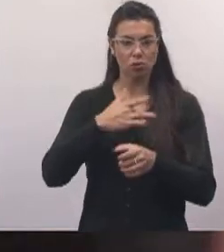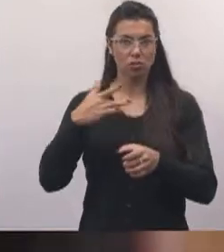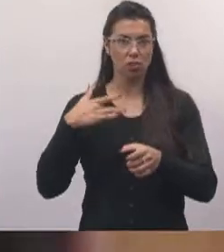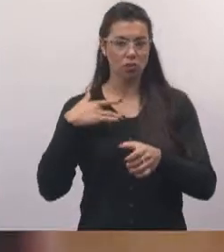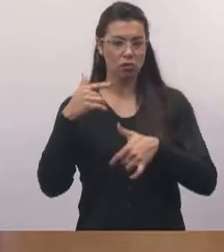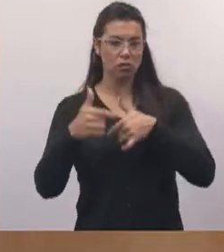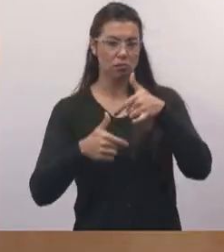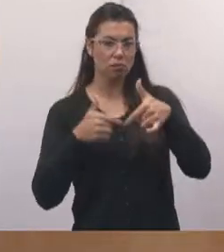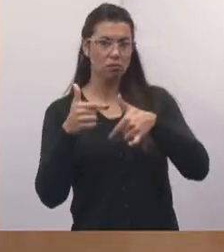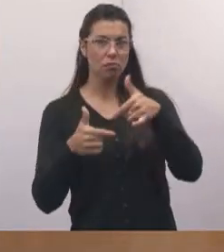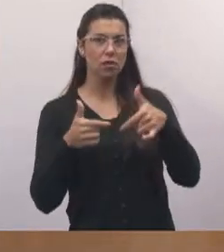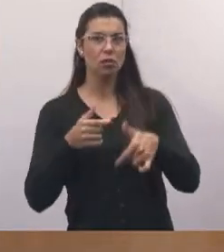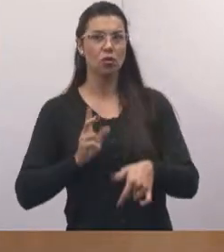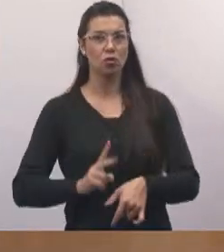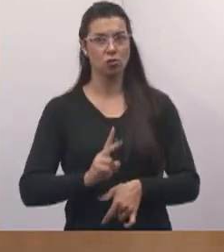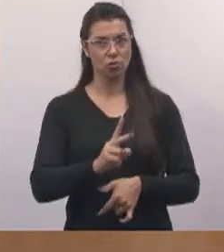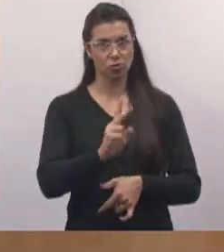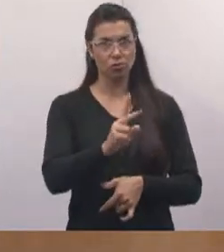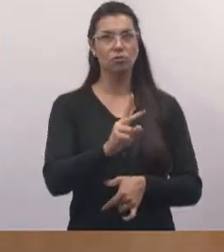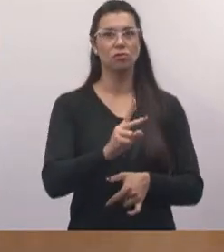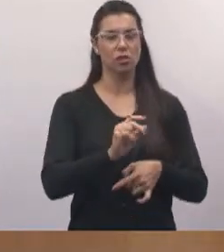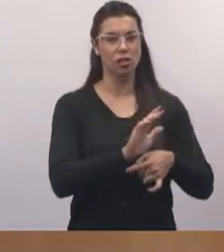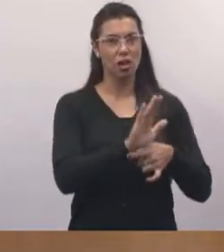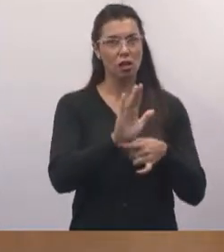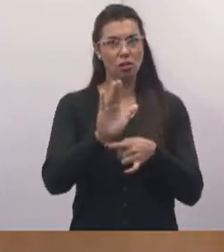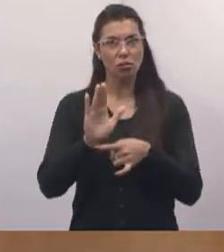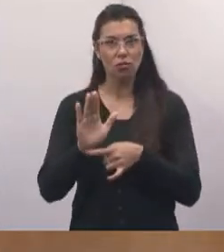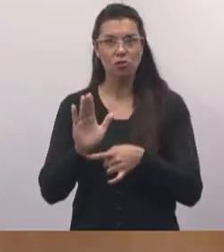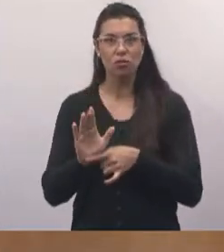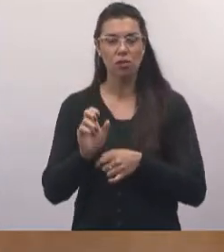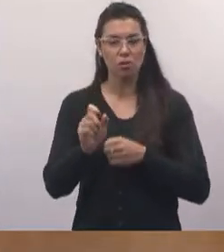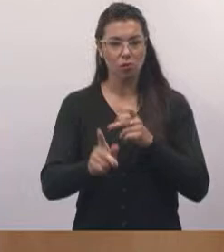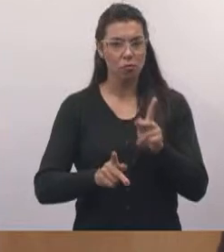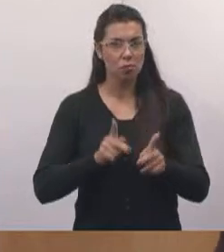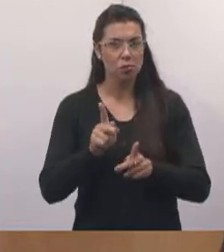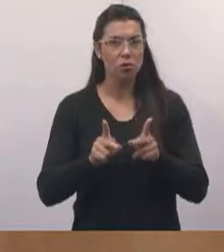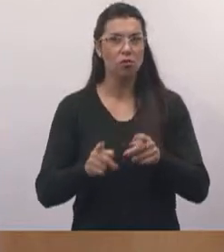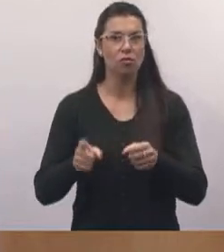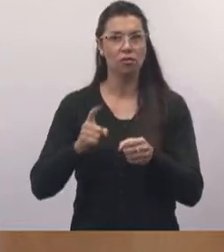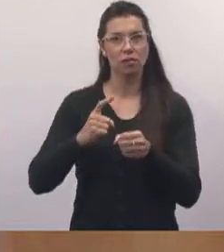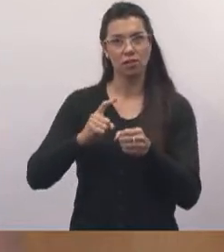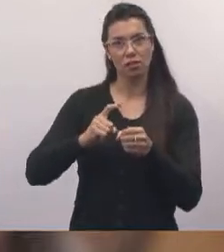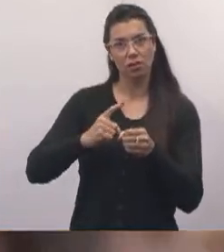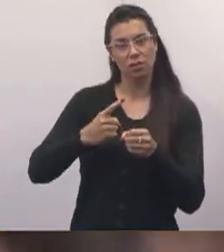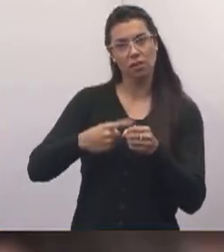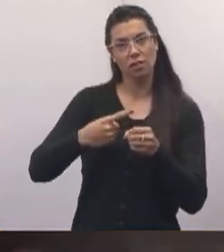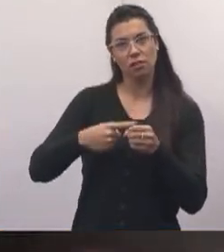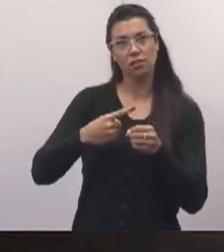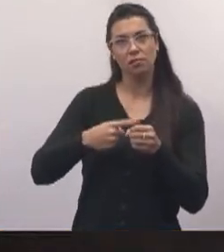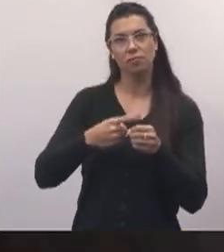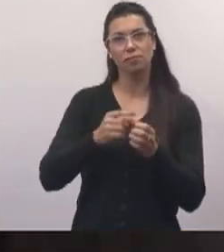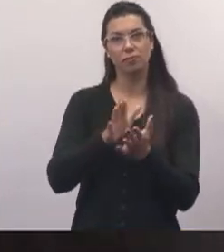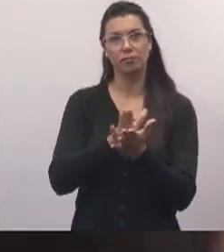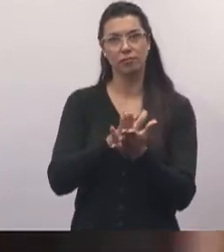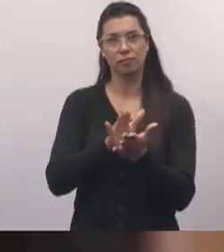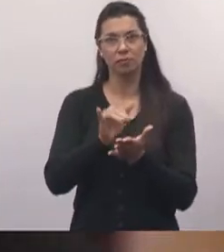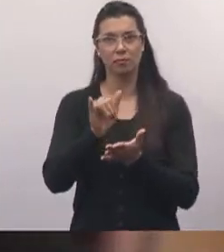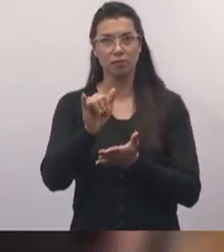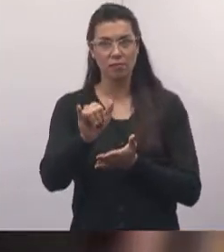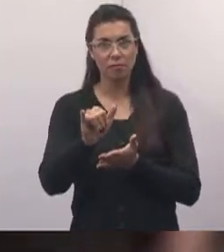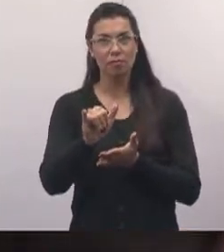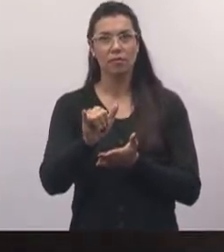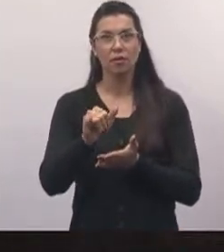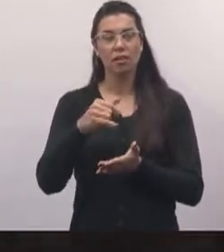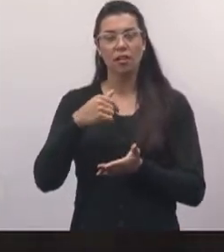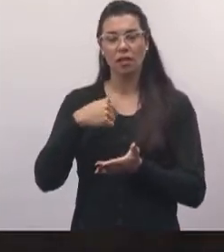cidade. Que o Valmir, eu sempre digo, né, que é o espelho da minha chegada até aqui. Se é